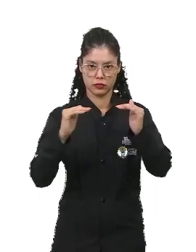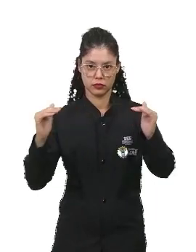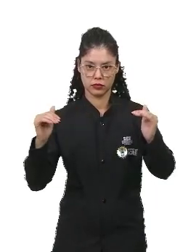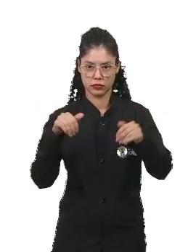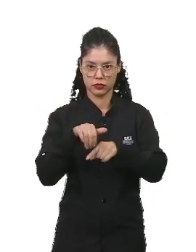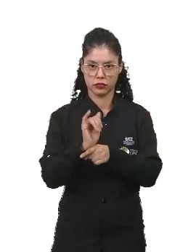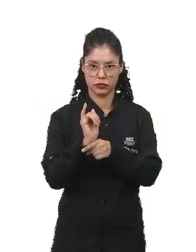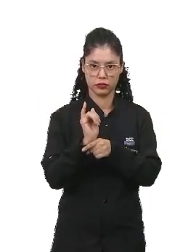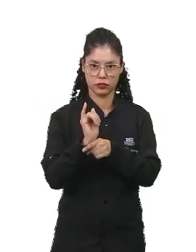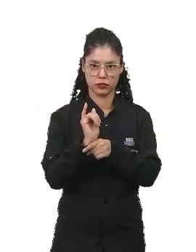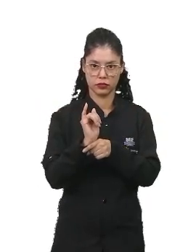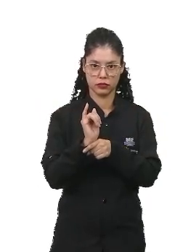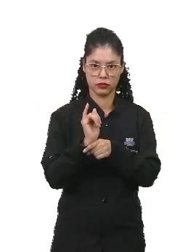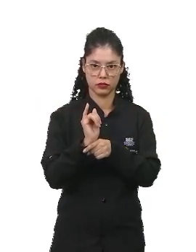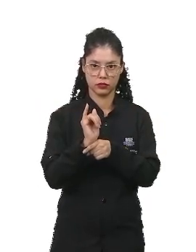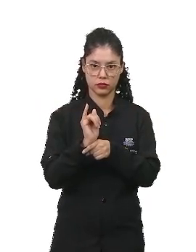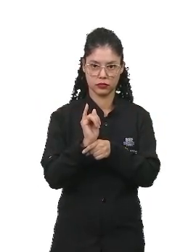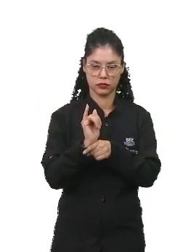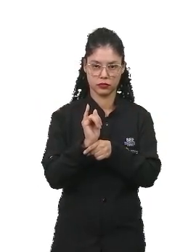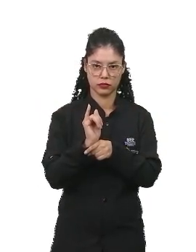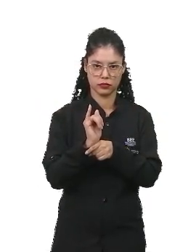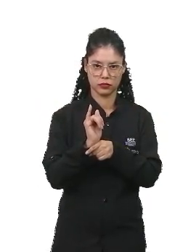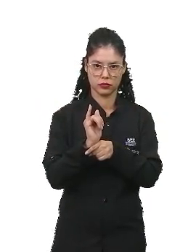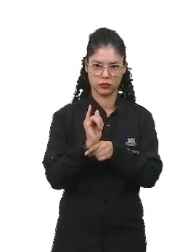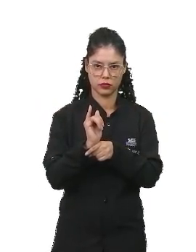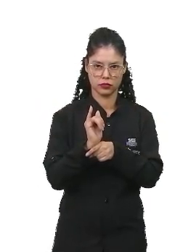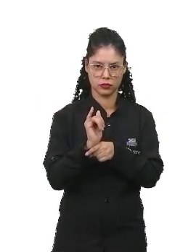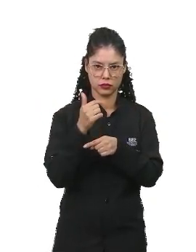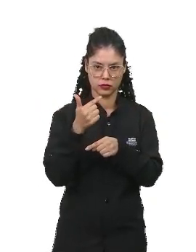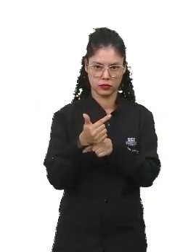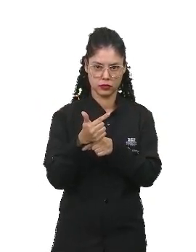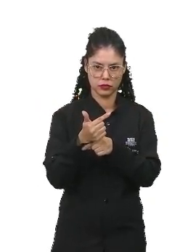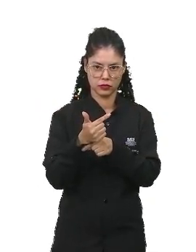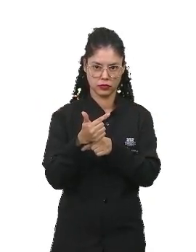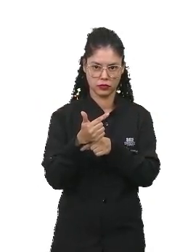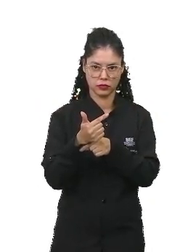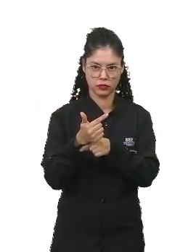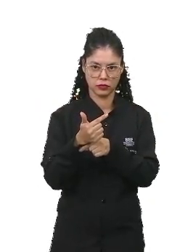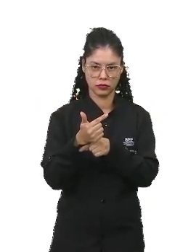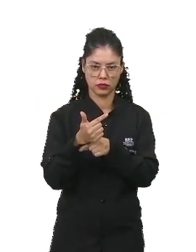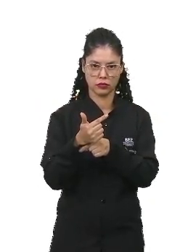y menos o y do ponto, 2,